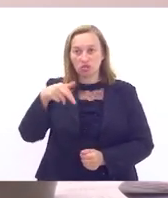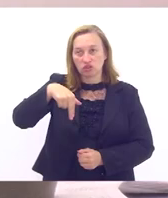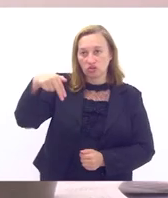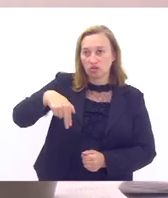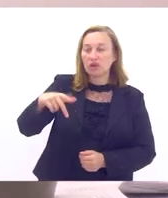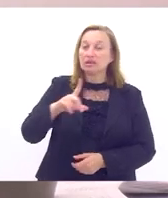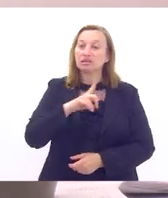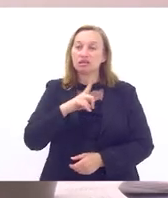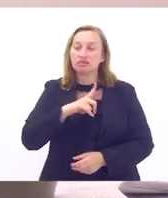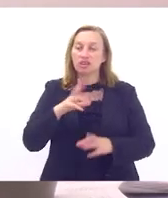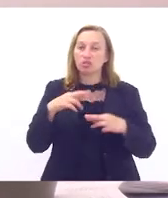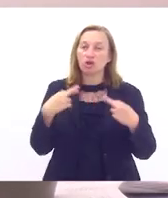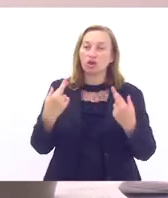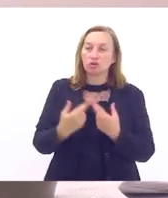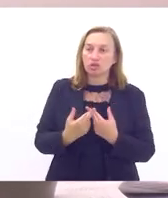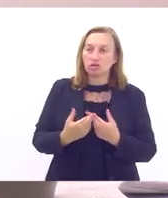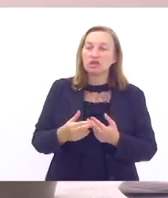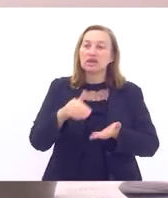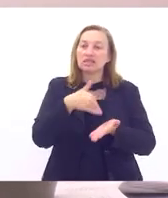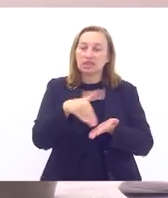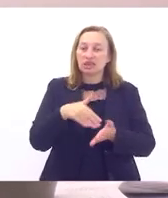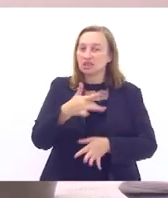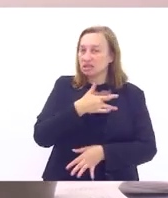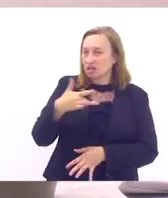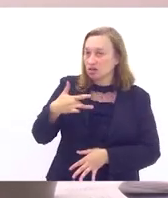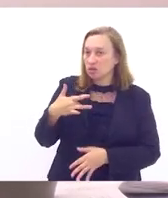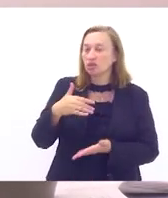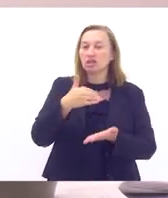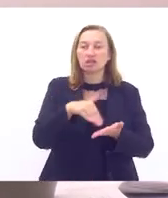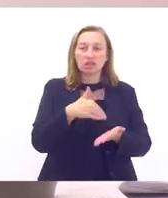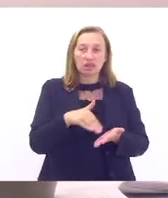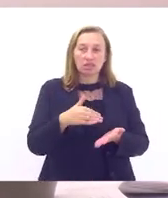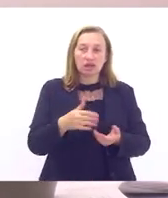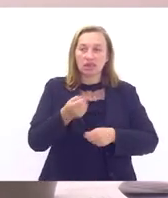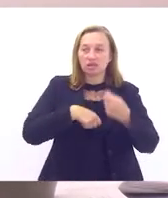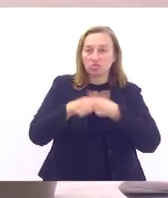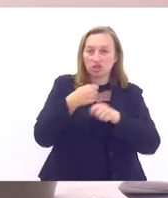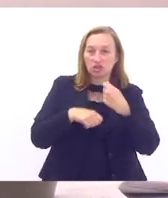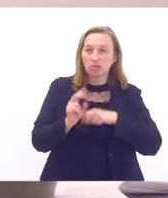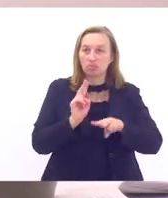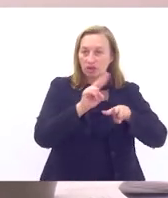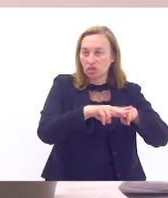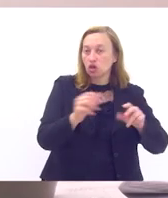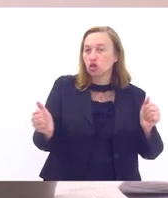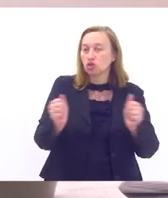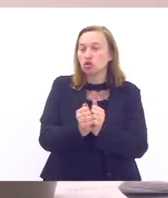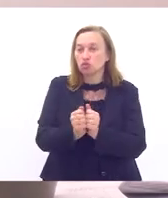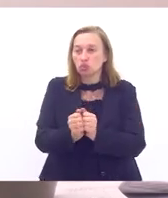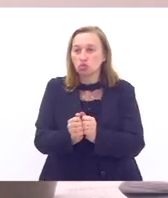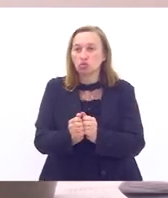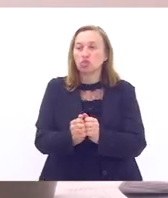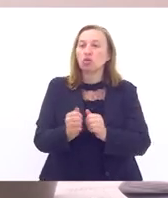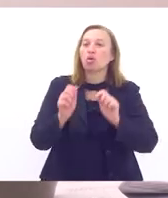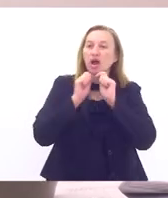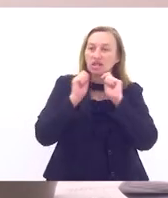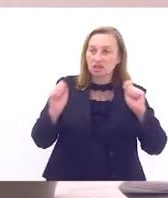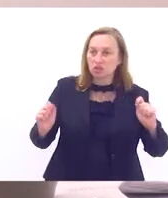havido uma reunião entre o secretário de Saúde, o secretário de Administração Penitenciária, junto com